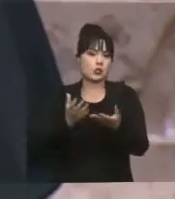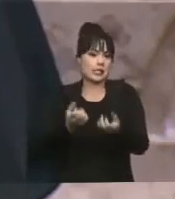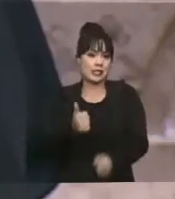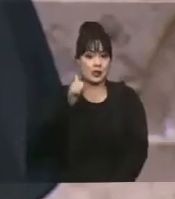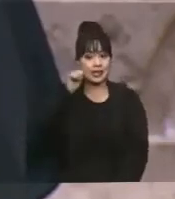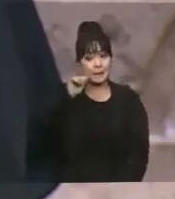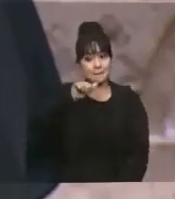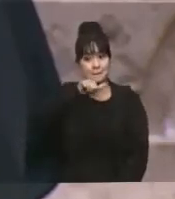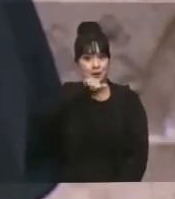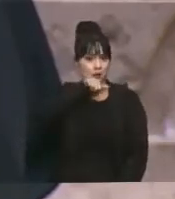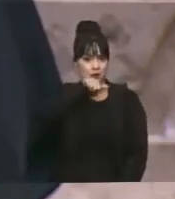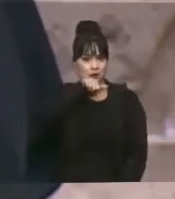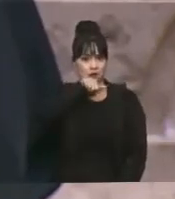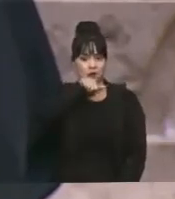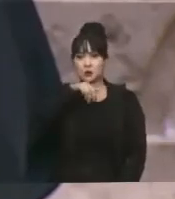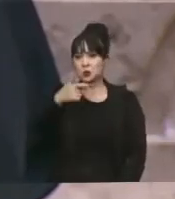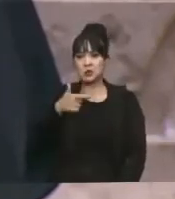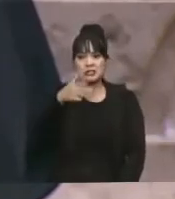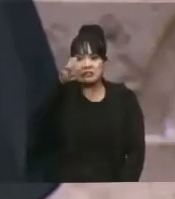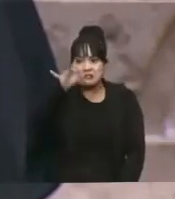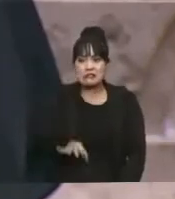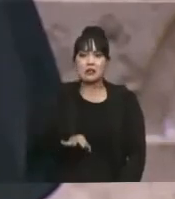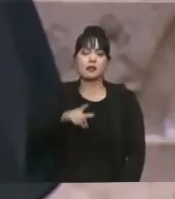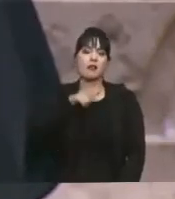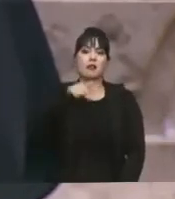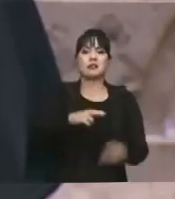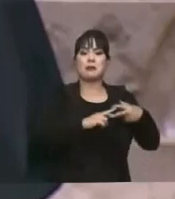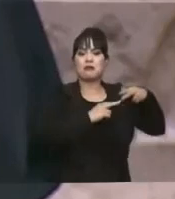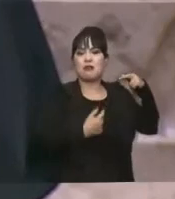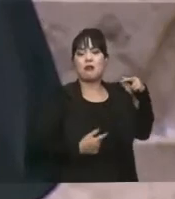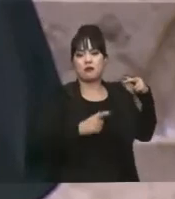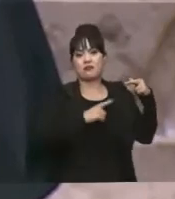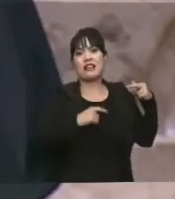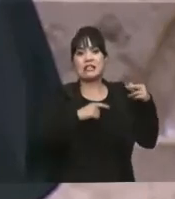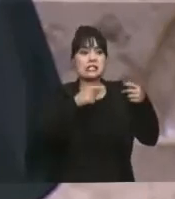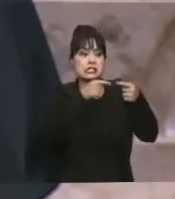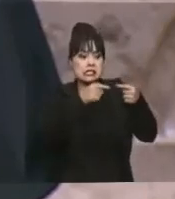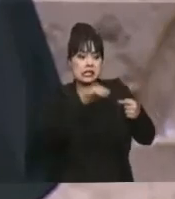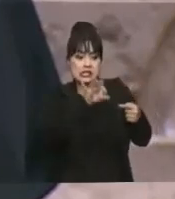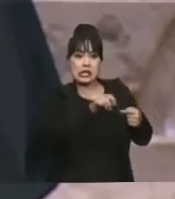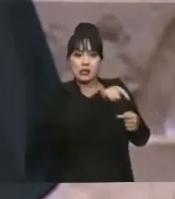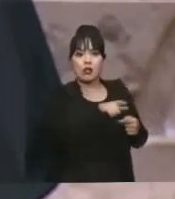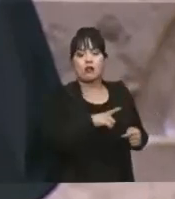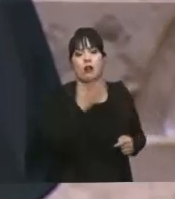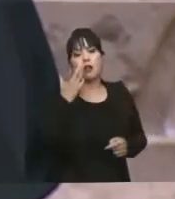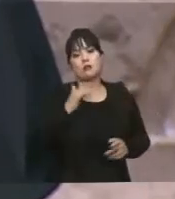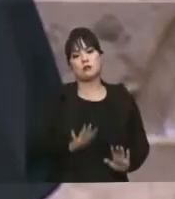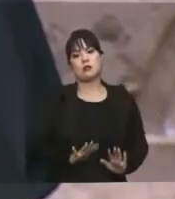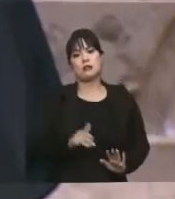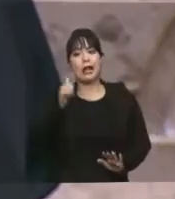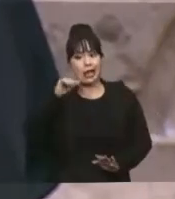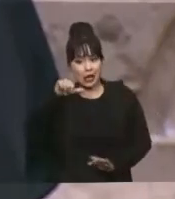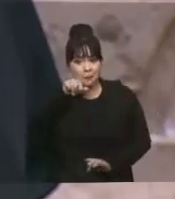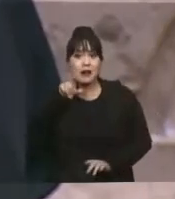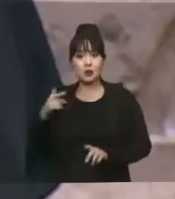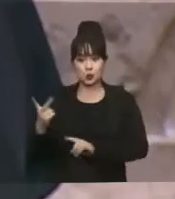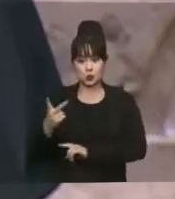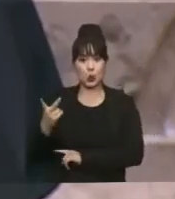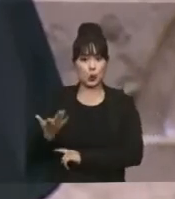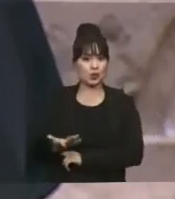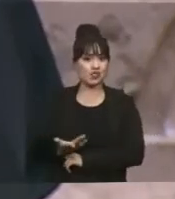da mãe, pelo menos, sem ter a certeza de que o material efetivamente corresponde ao daquela criança ou daquela genitora, não